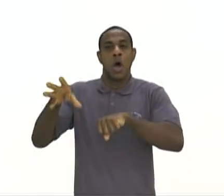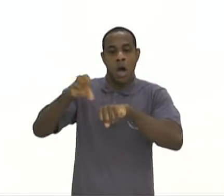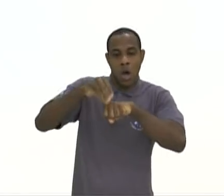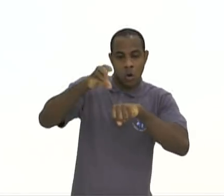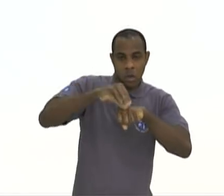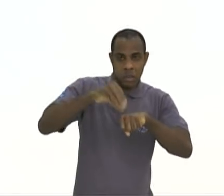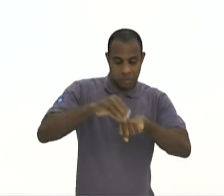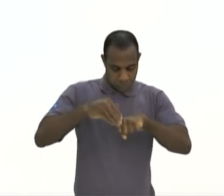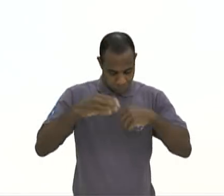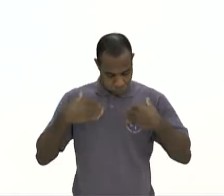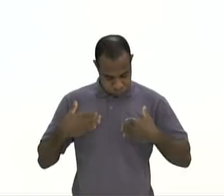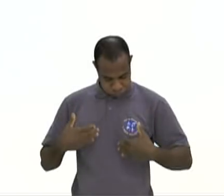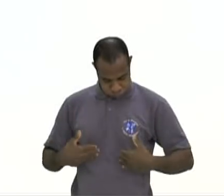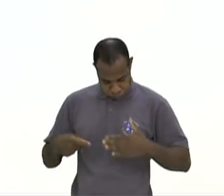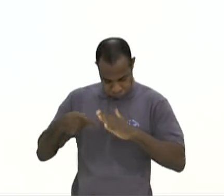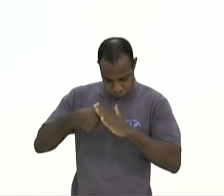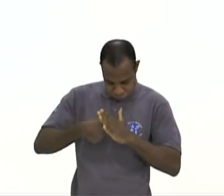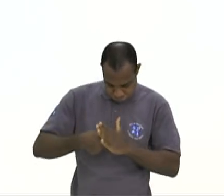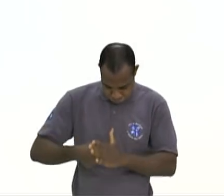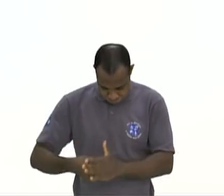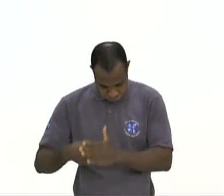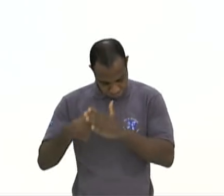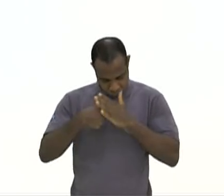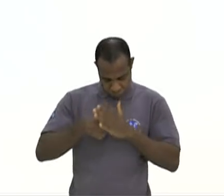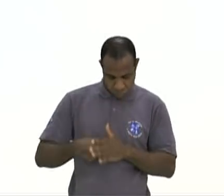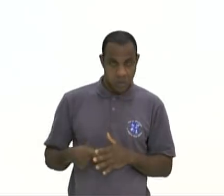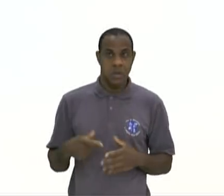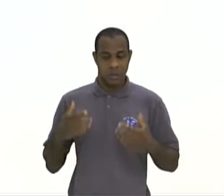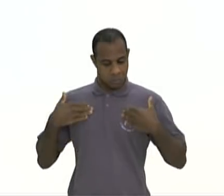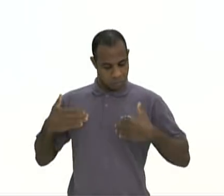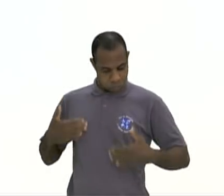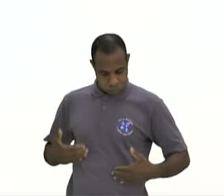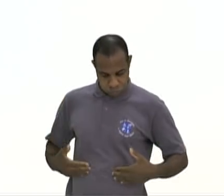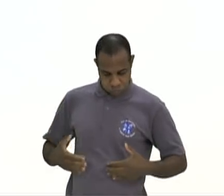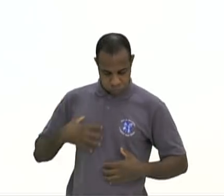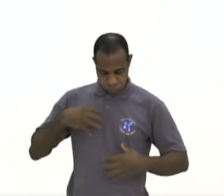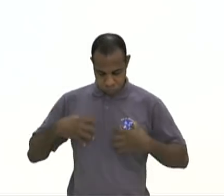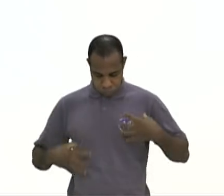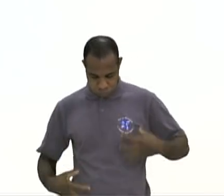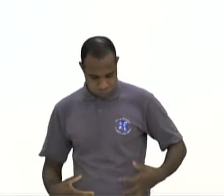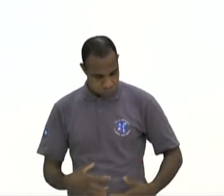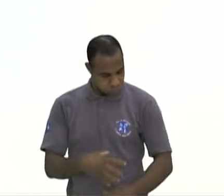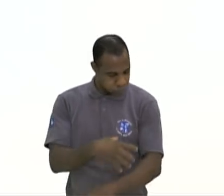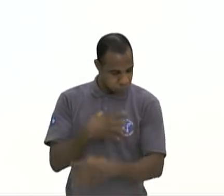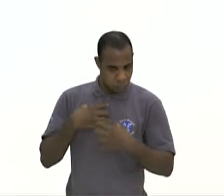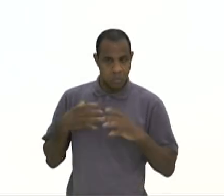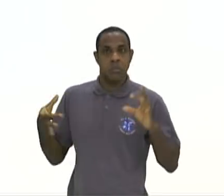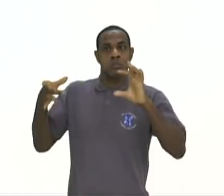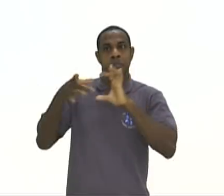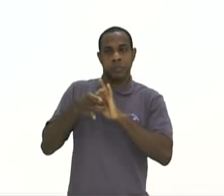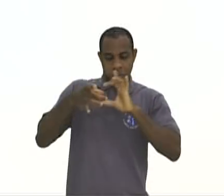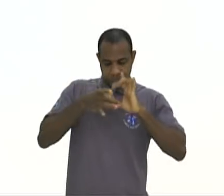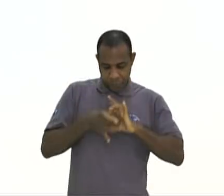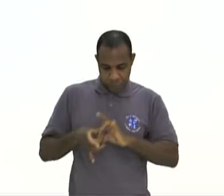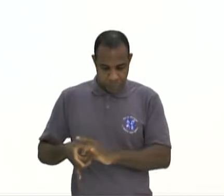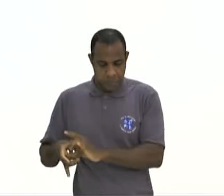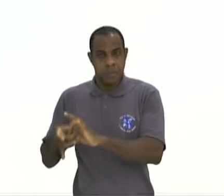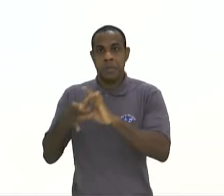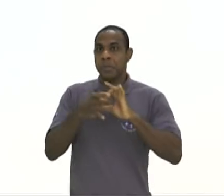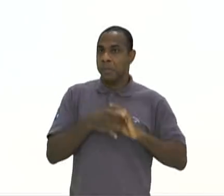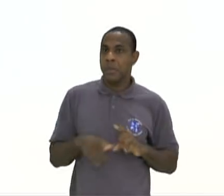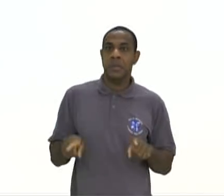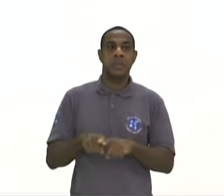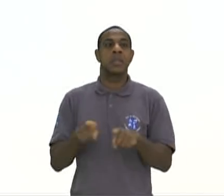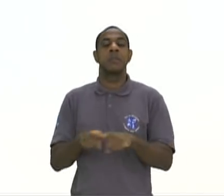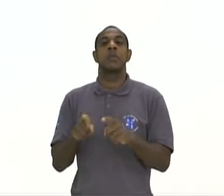do seu corpo, fazendo entender que todas as partes desse corpo se conectam, buscando então ativar áreas e